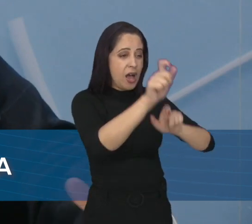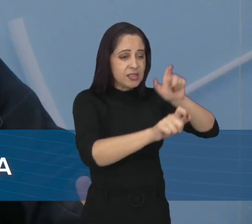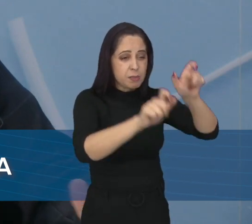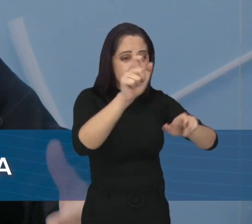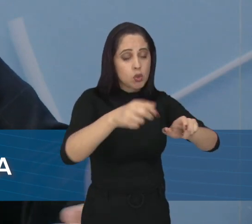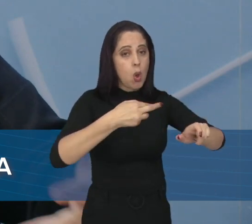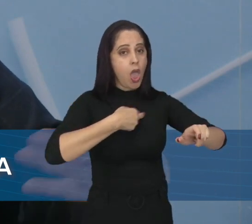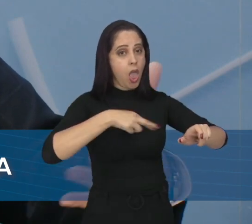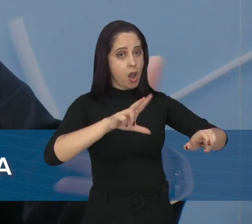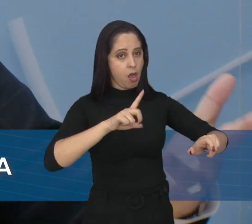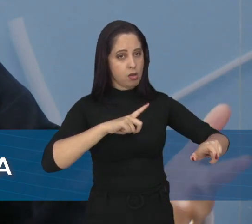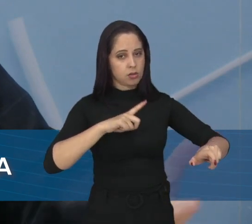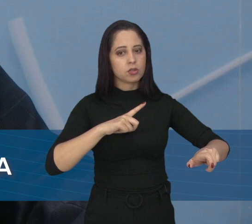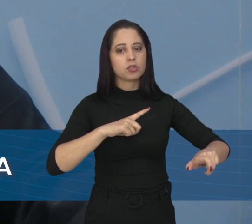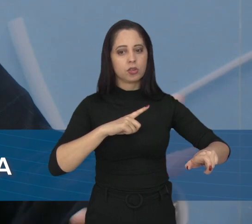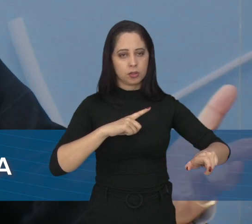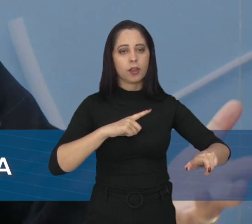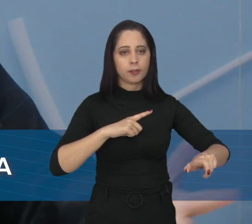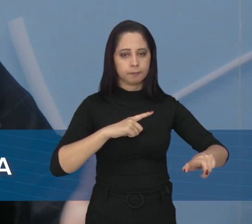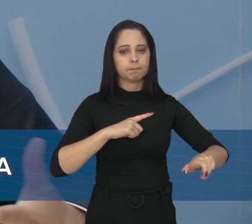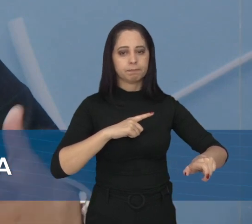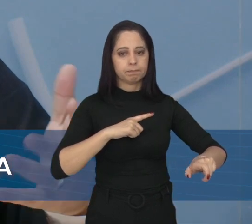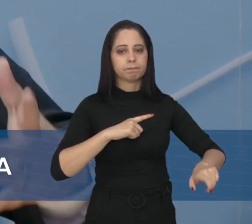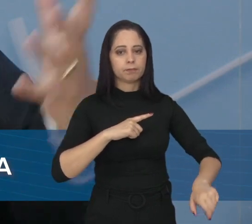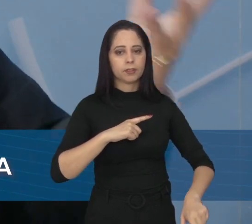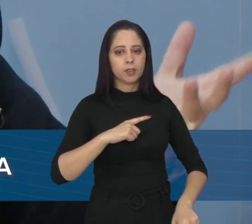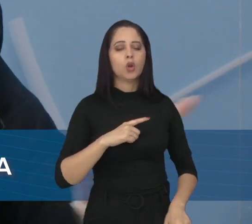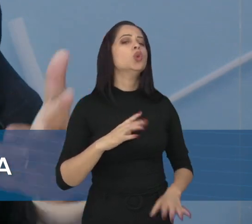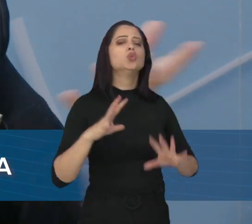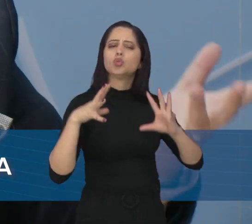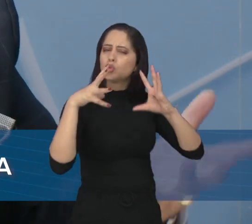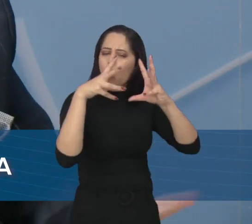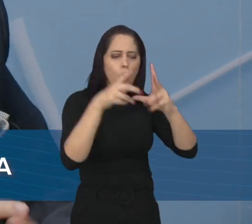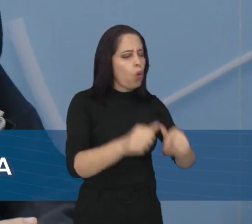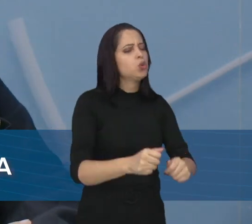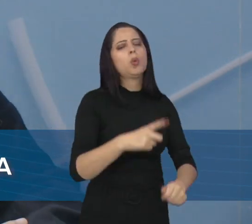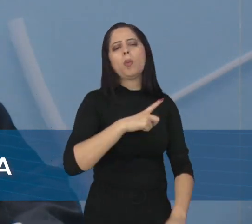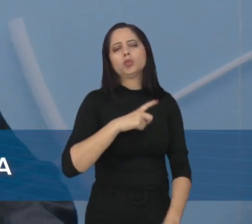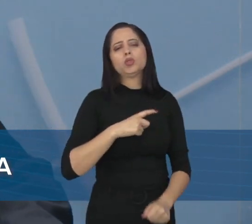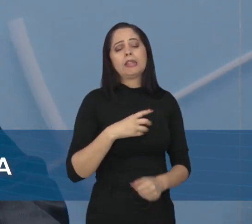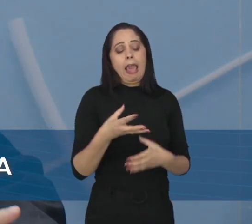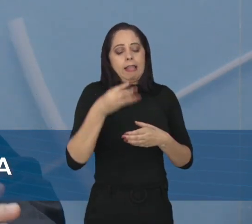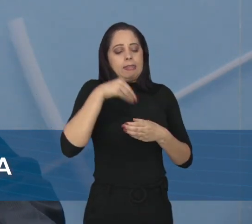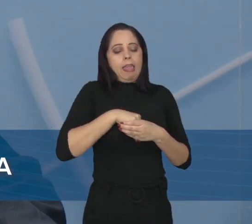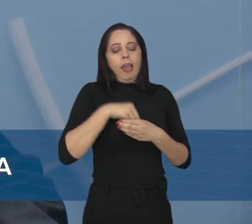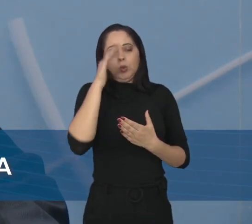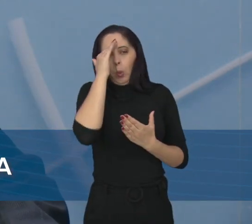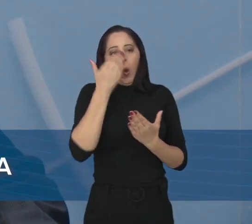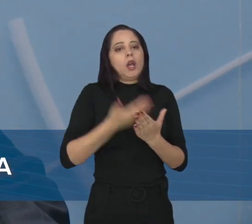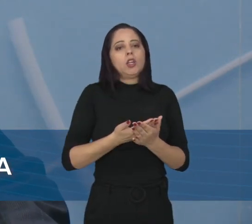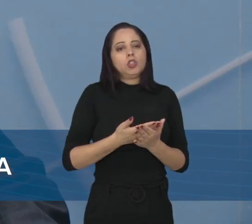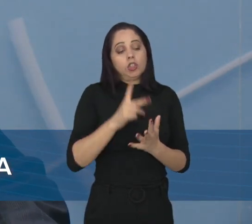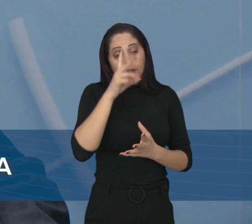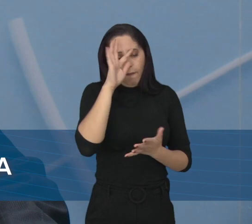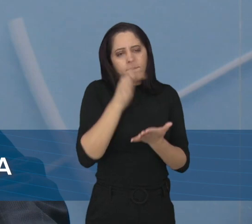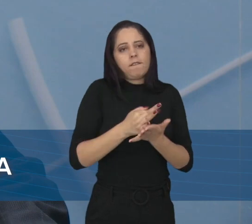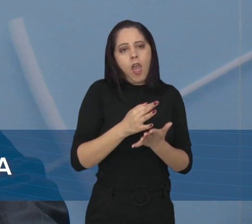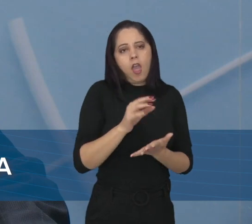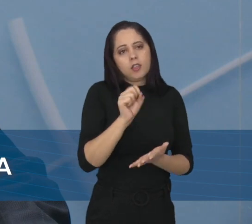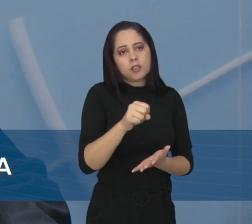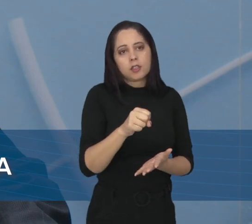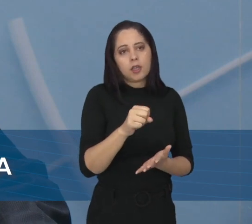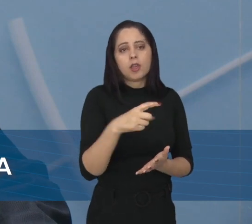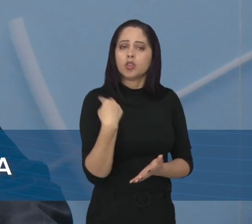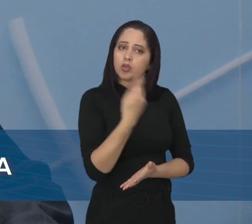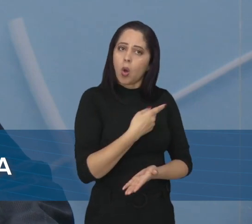que professam, e tudo mais, todos nós temos algo em que acreditamos. Nós temos